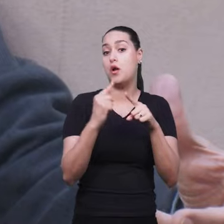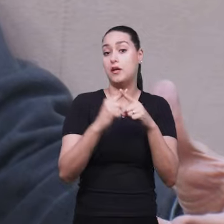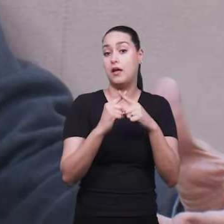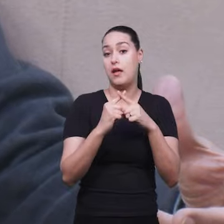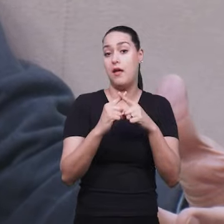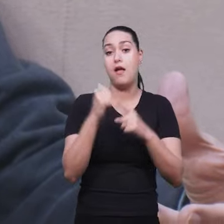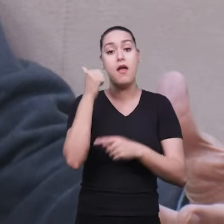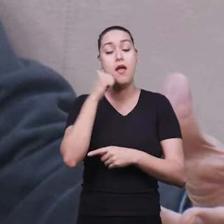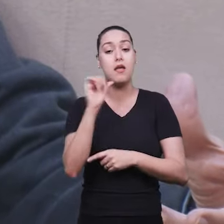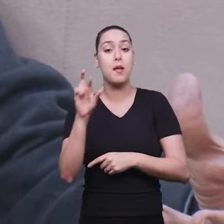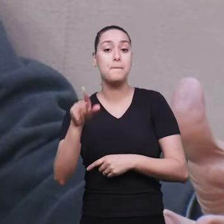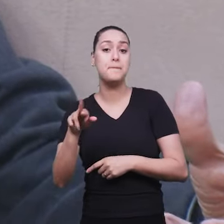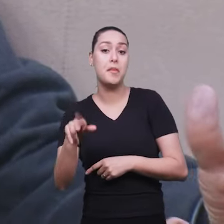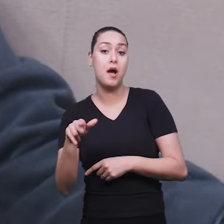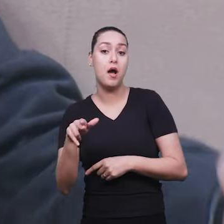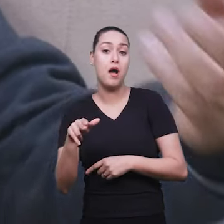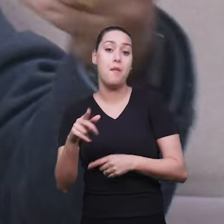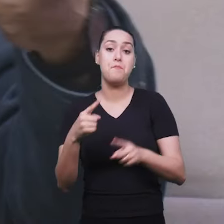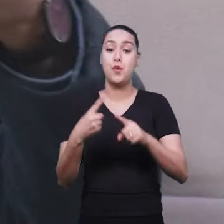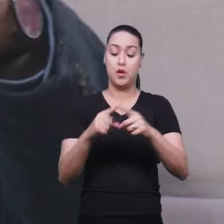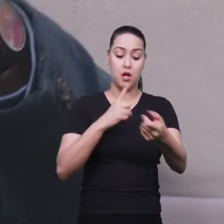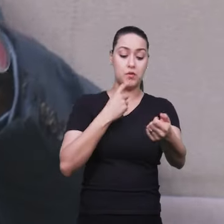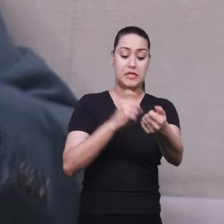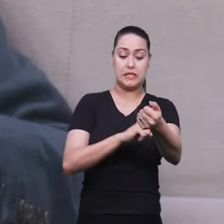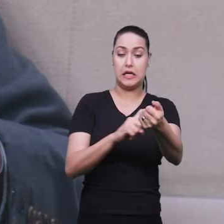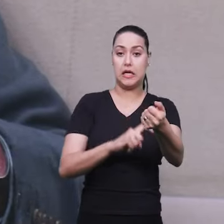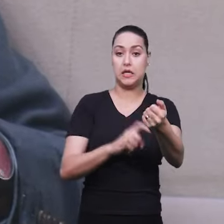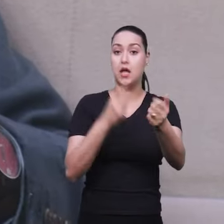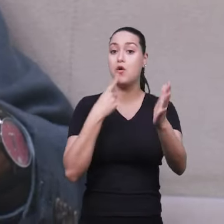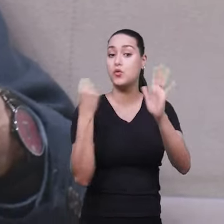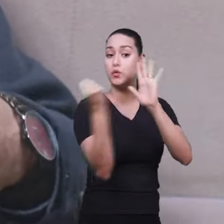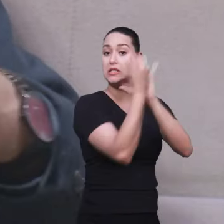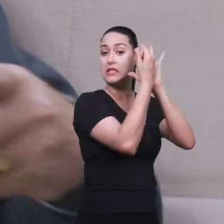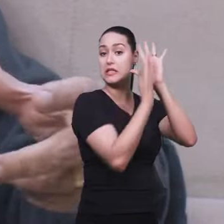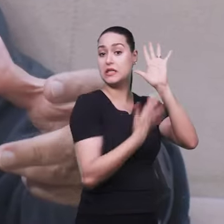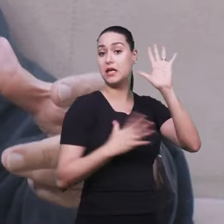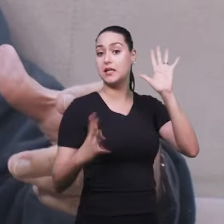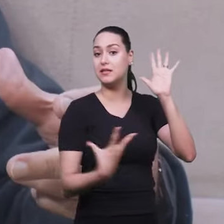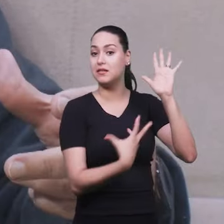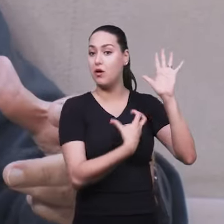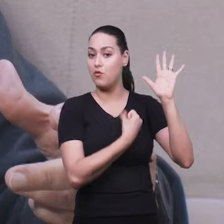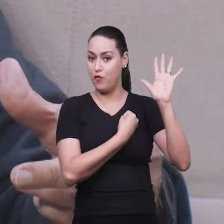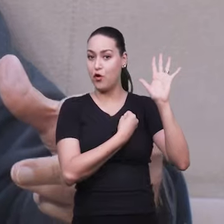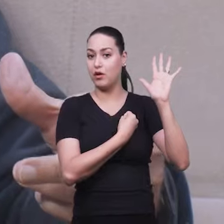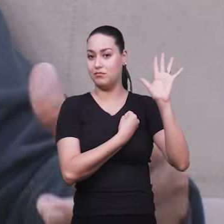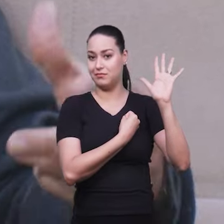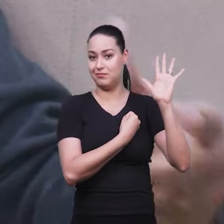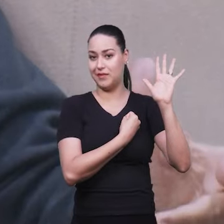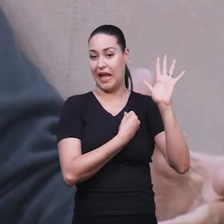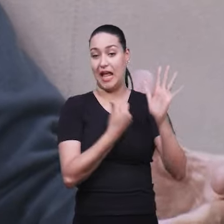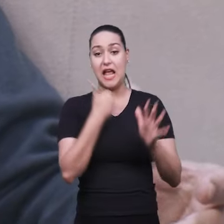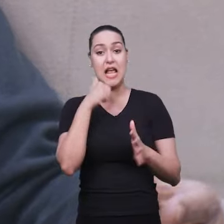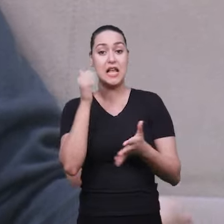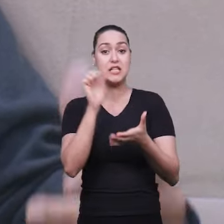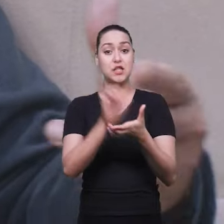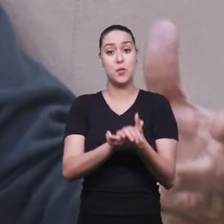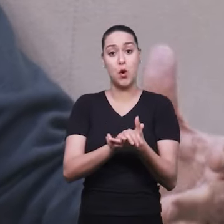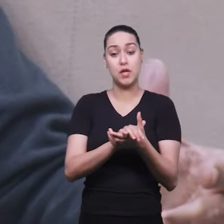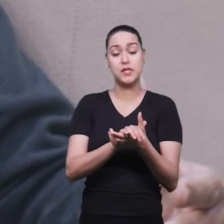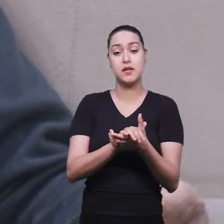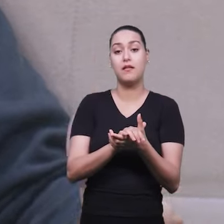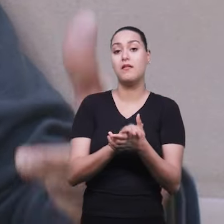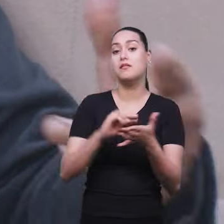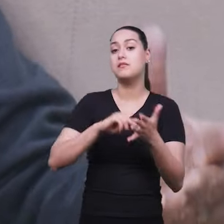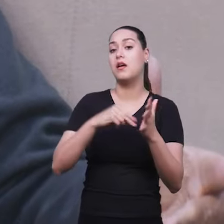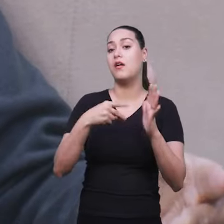te salvou. Você está ligado à família. Esposa minha. É a noiva, né? É o